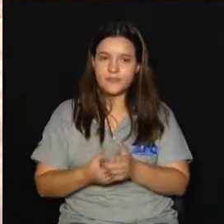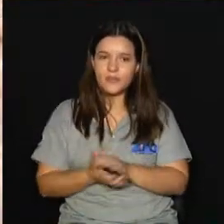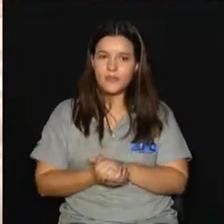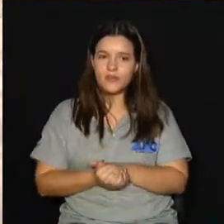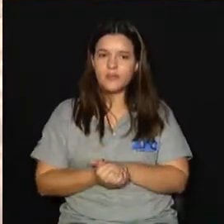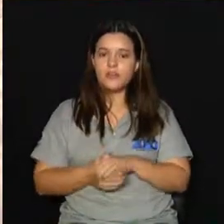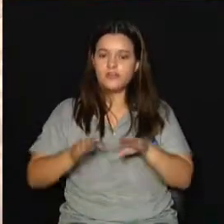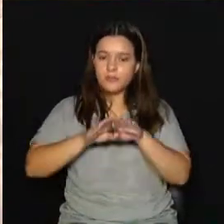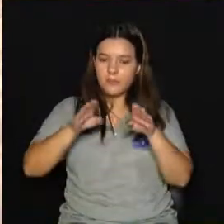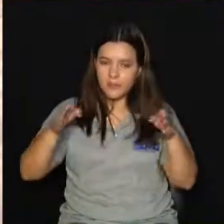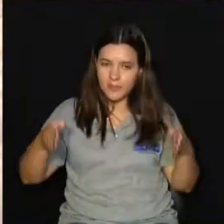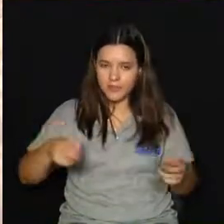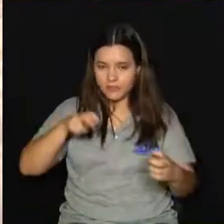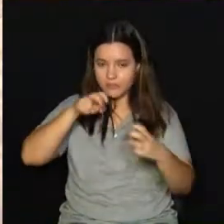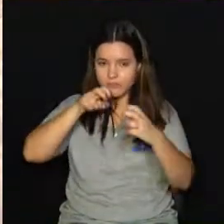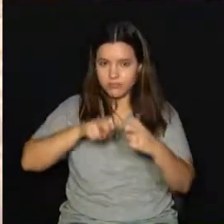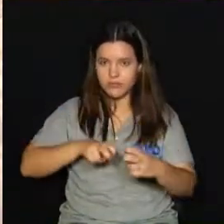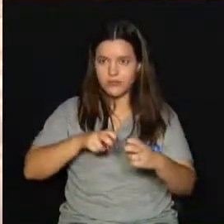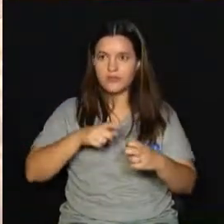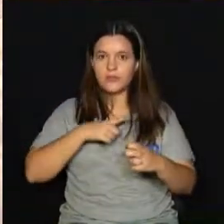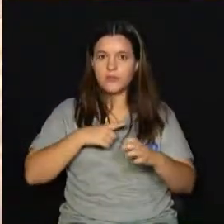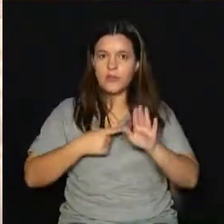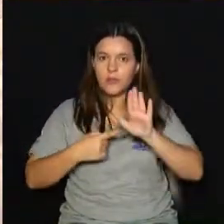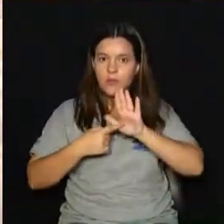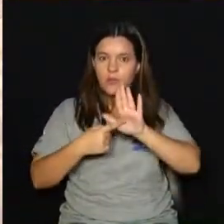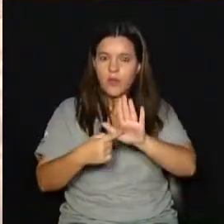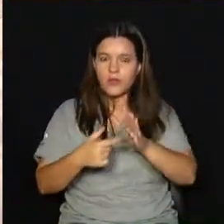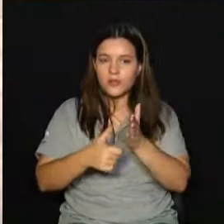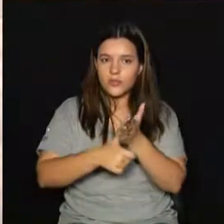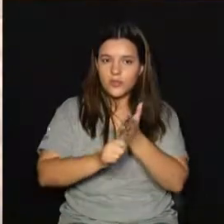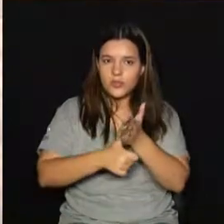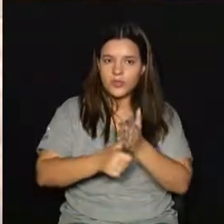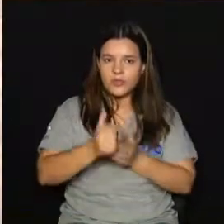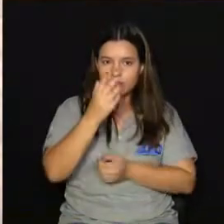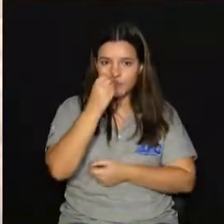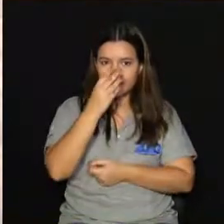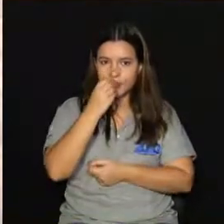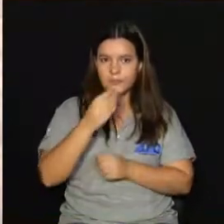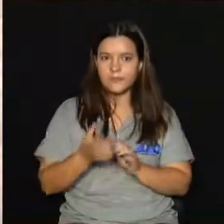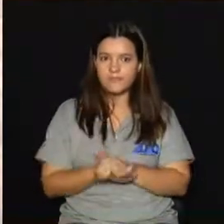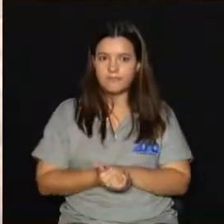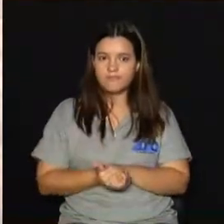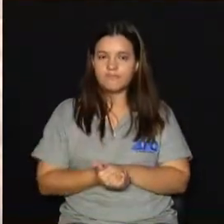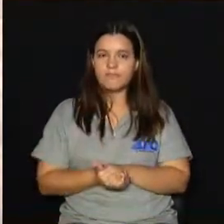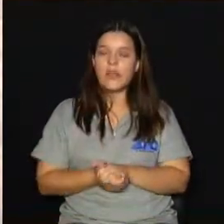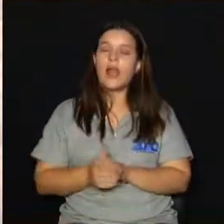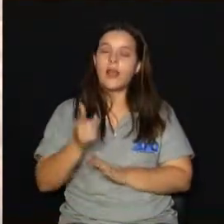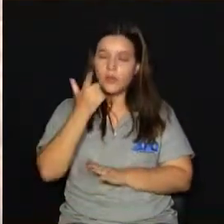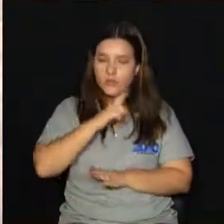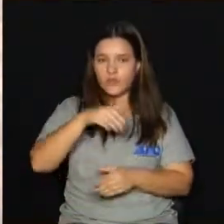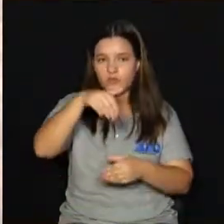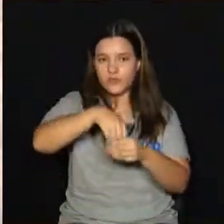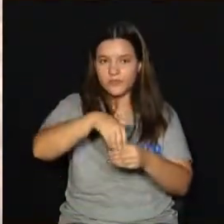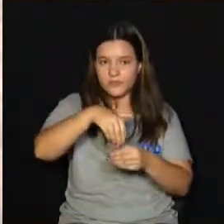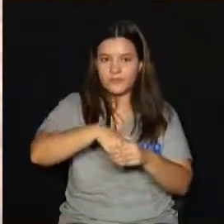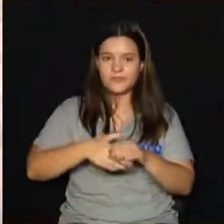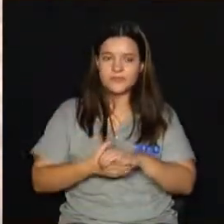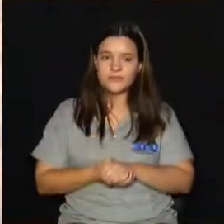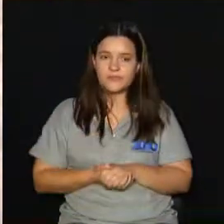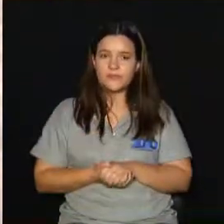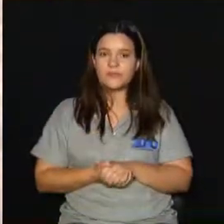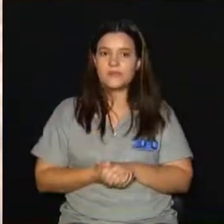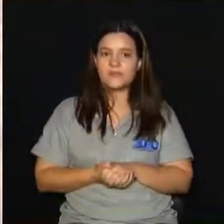o mesário, passa, mostra o documento com foto e aí sim ele vota. Tá? Se ele não tiver com